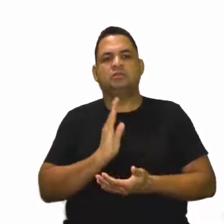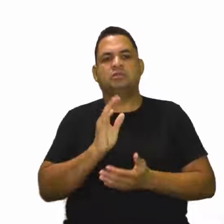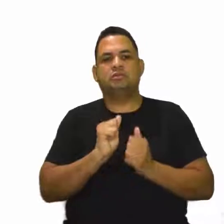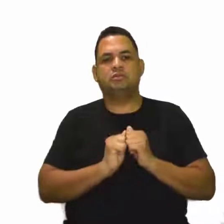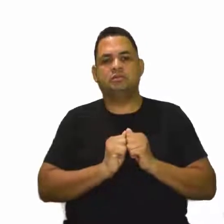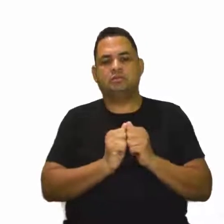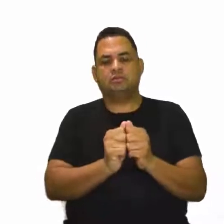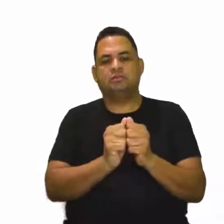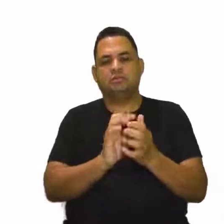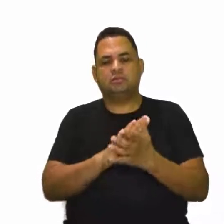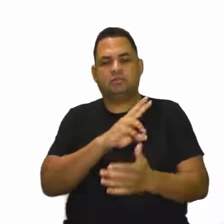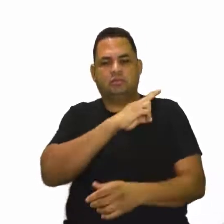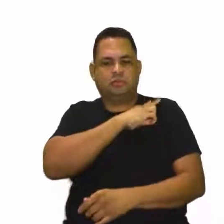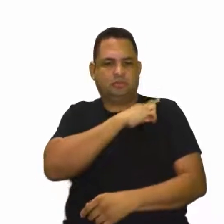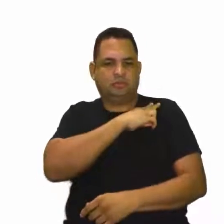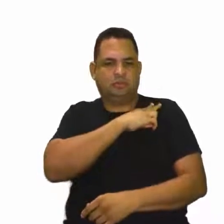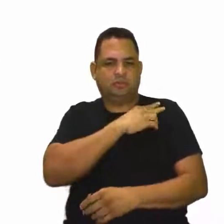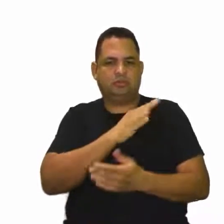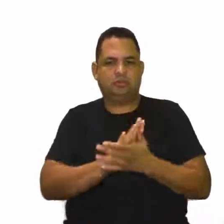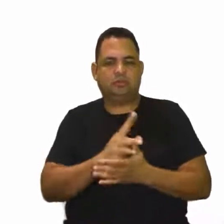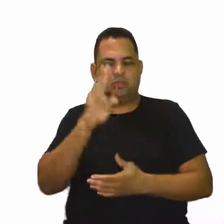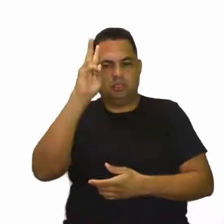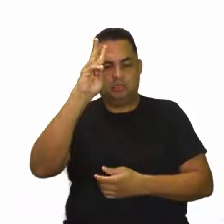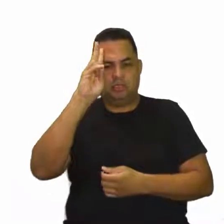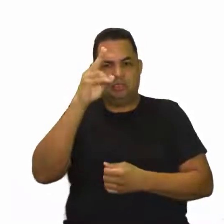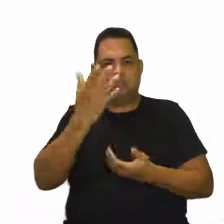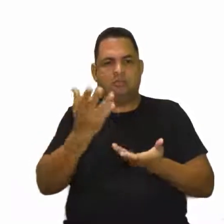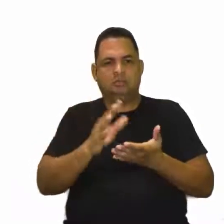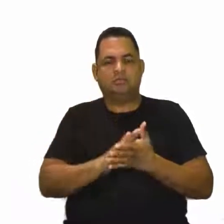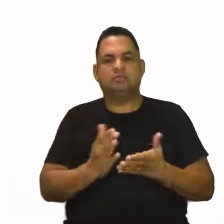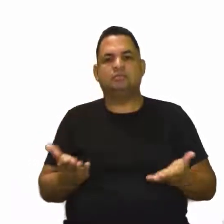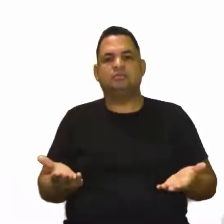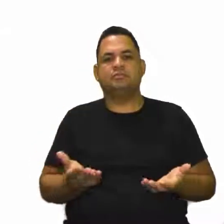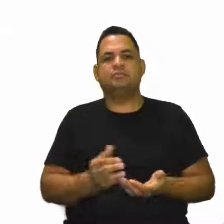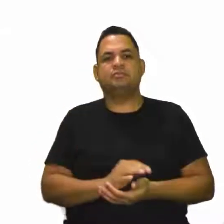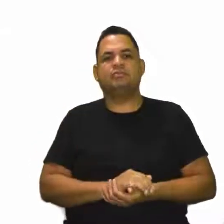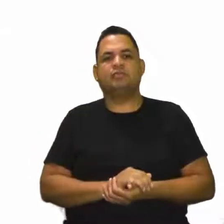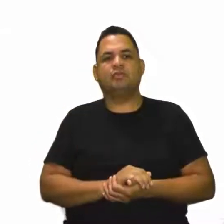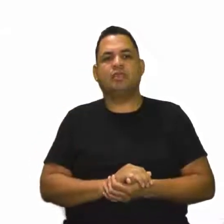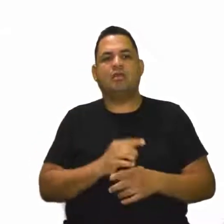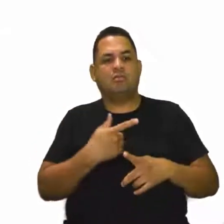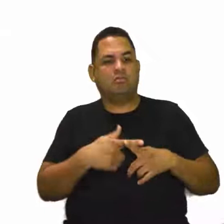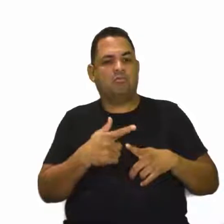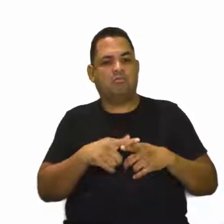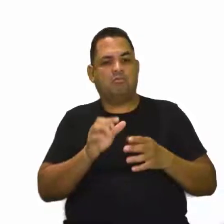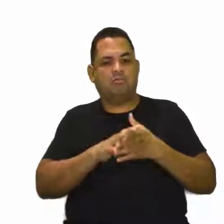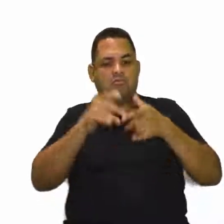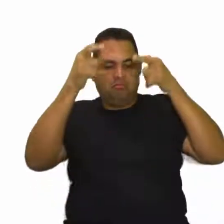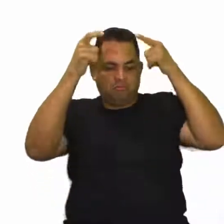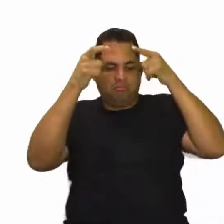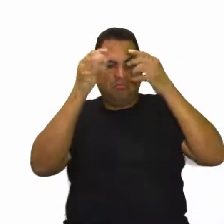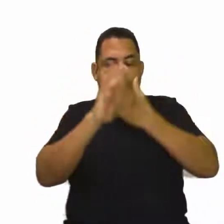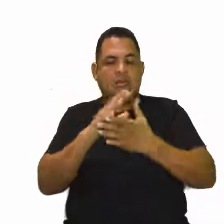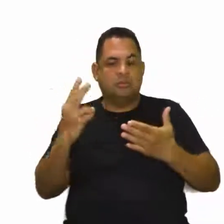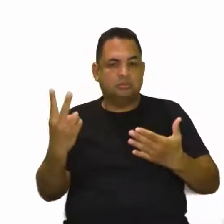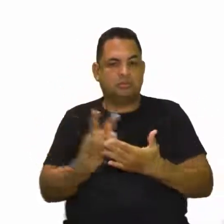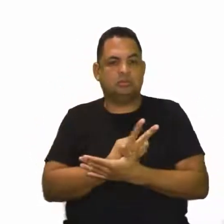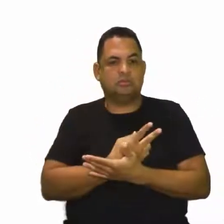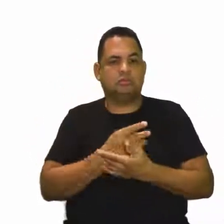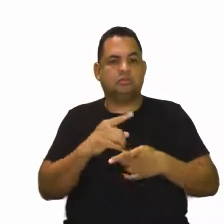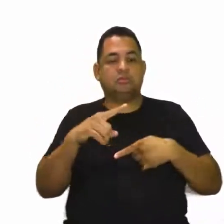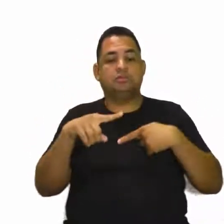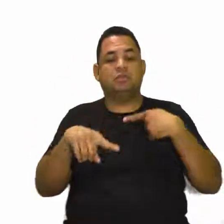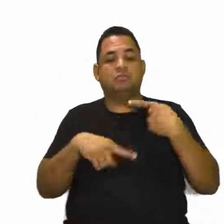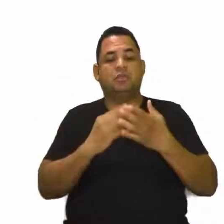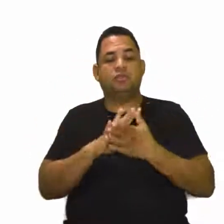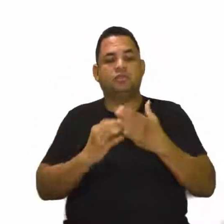no segundo ano, vocês lembram disso? Pode lembrar, né, aluno? As crises que o Império enfrentou e que vai levar